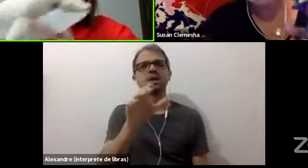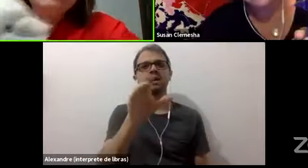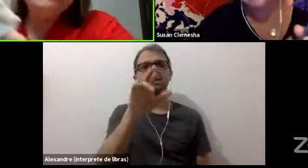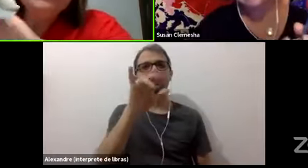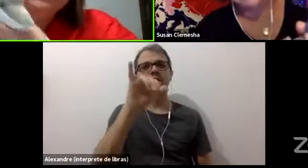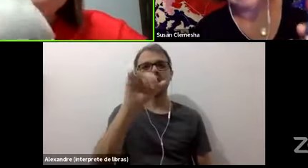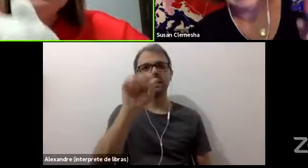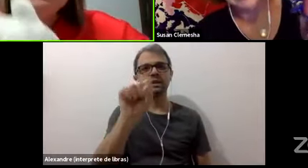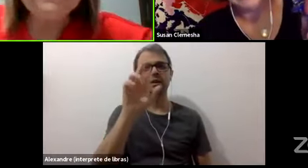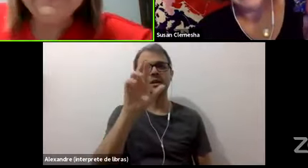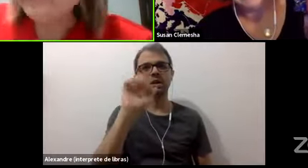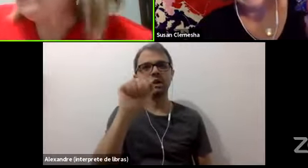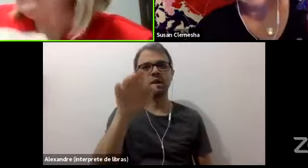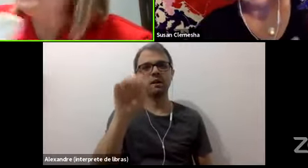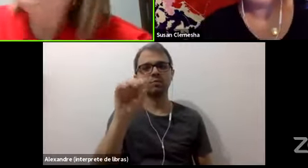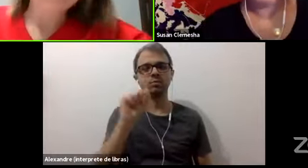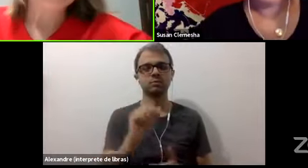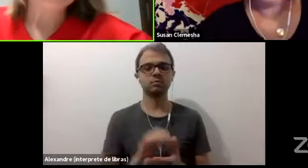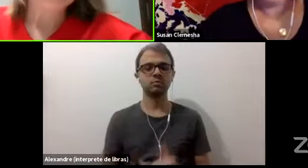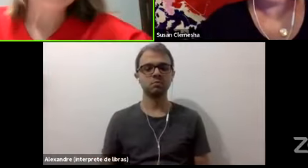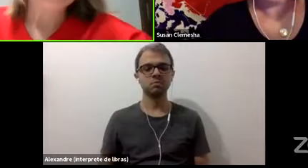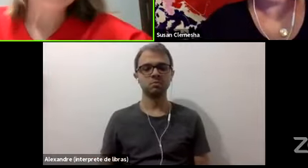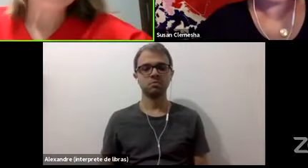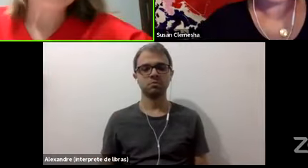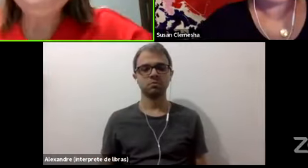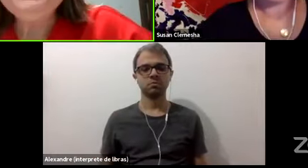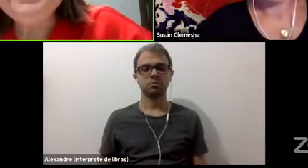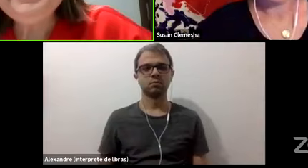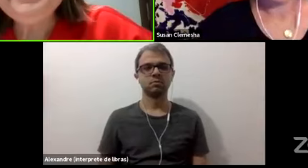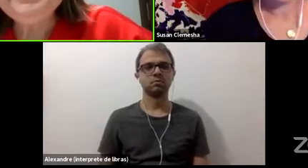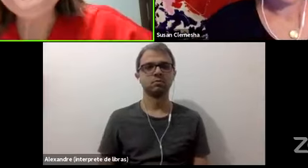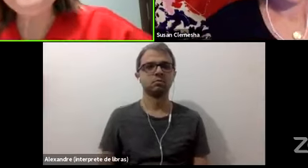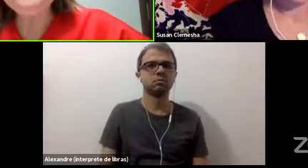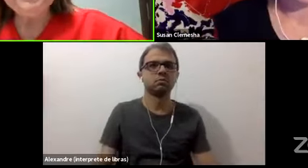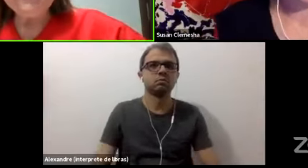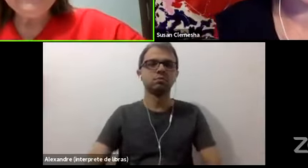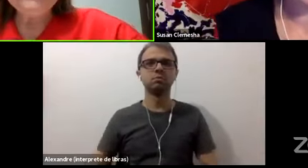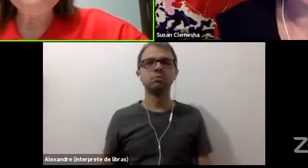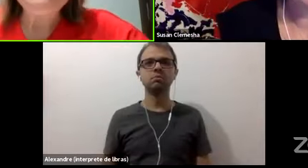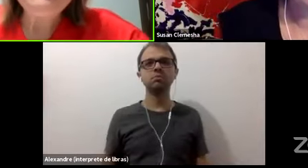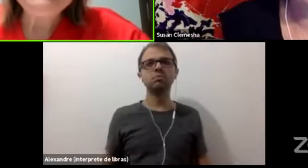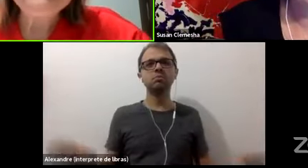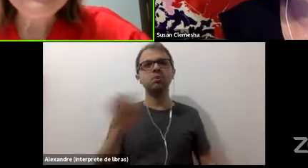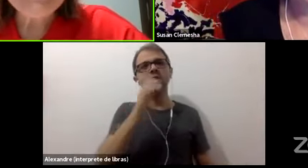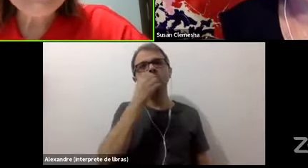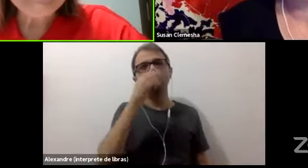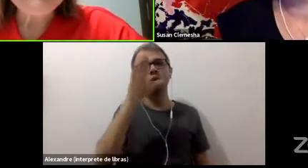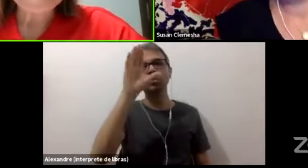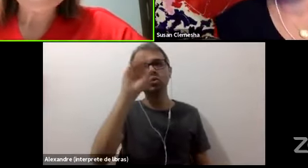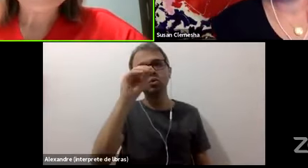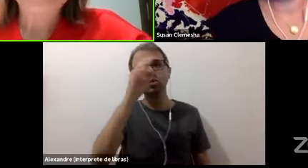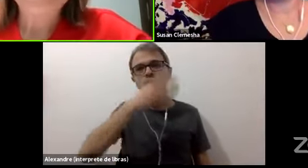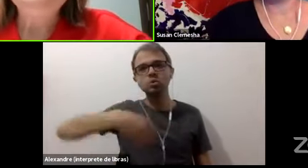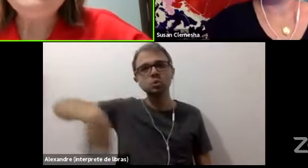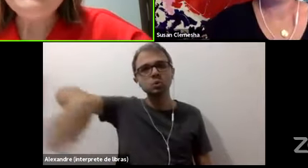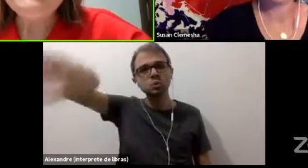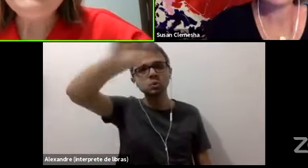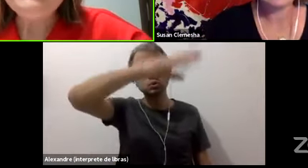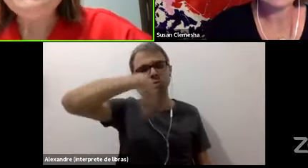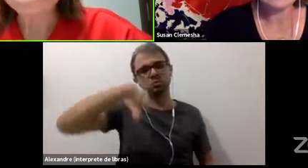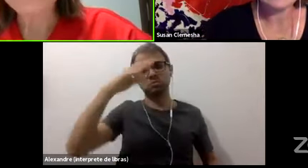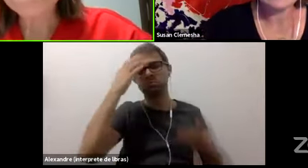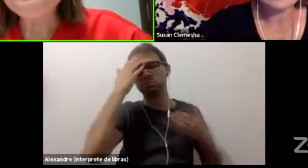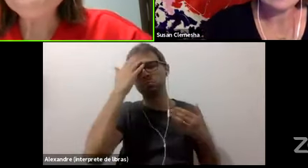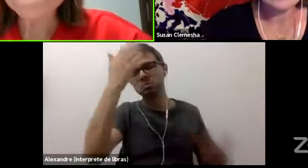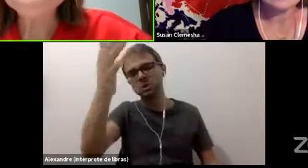Opa, trouxe meu golfinho aqui. Boa noite a todos e todas. Obrigada, viu, Susan?